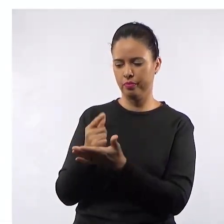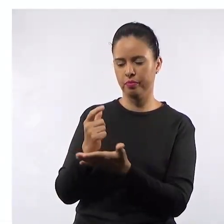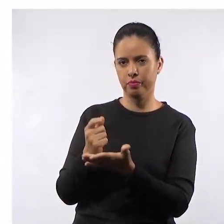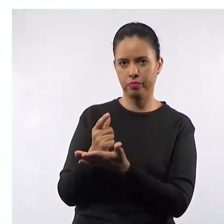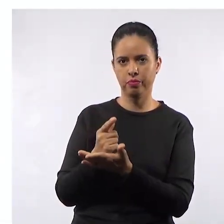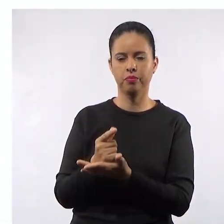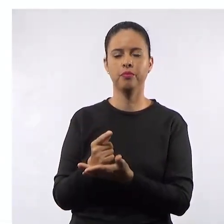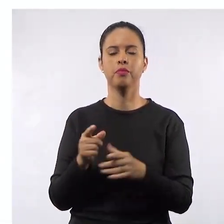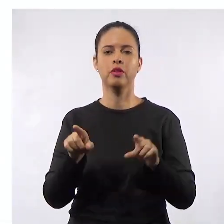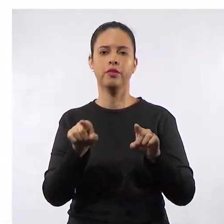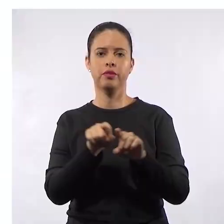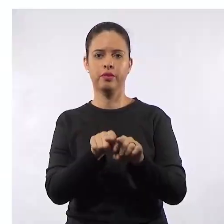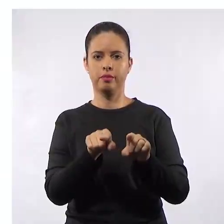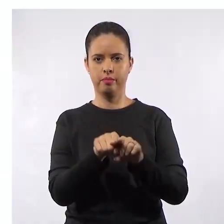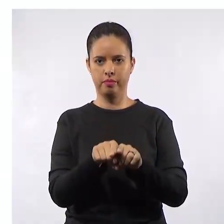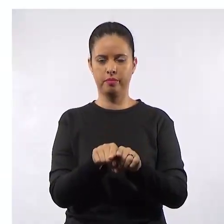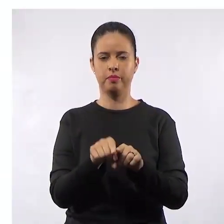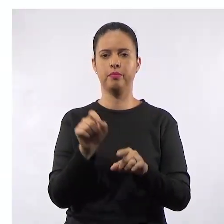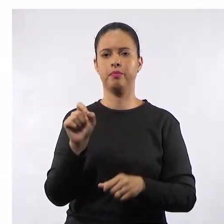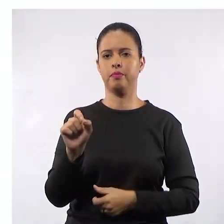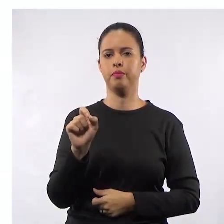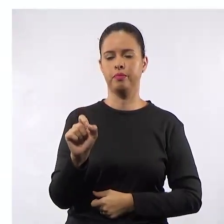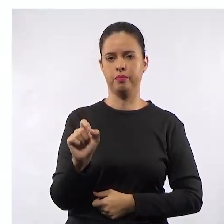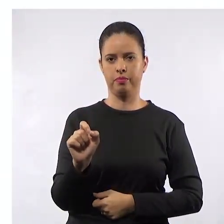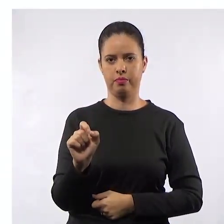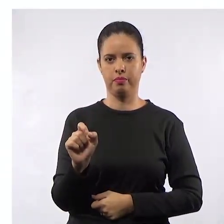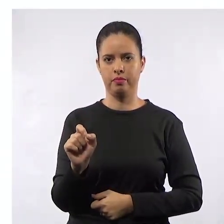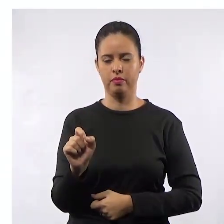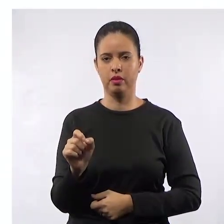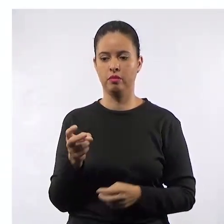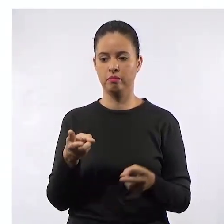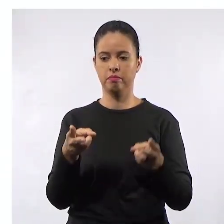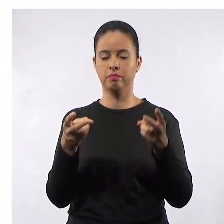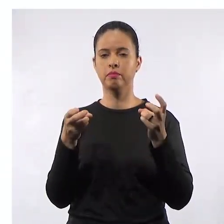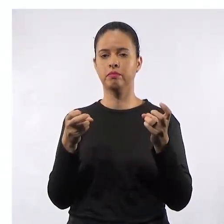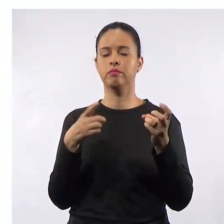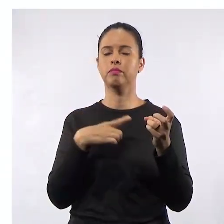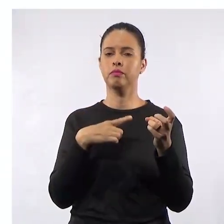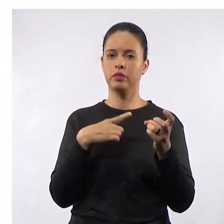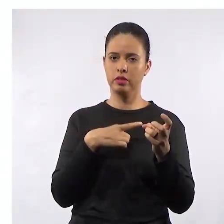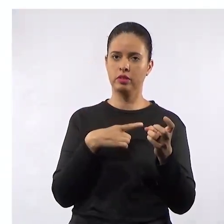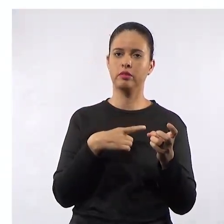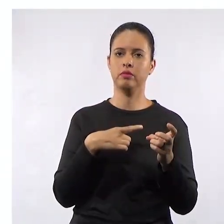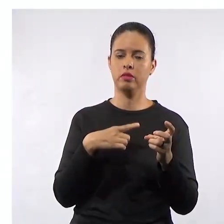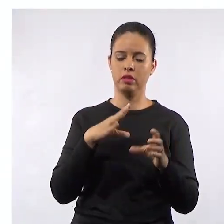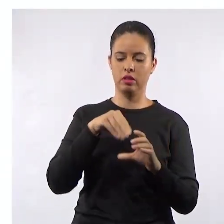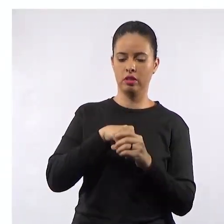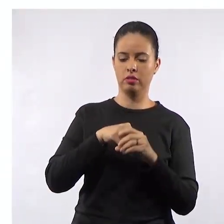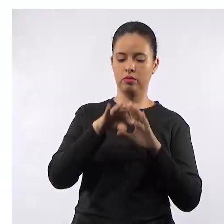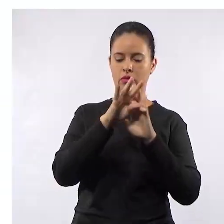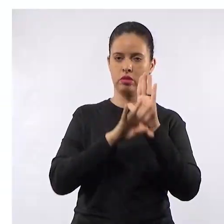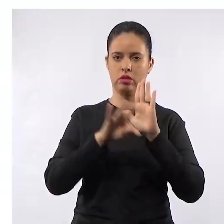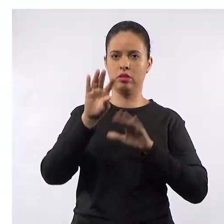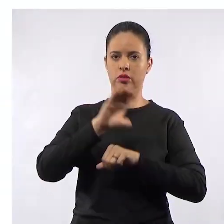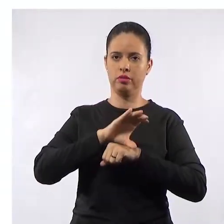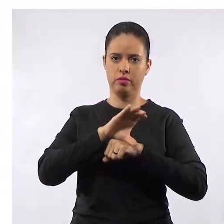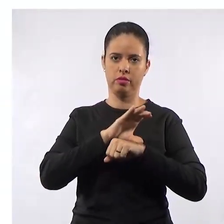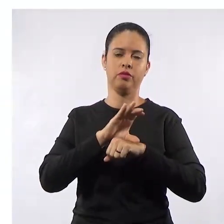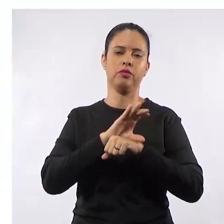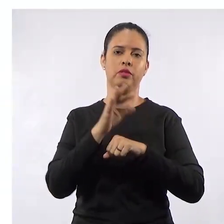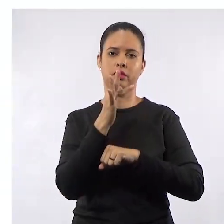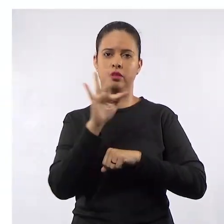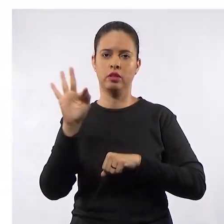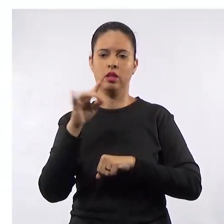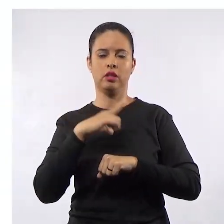ADCT. E aí, nós podemos perceber que, de fato, dentro do texto da nossa Constituição